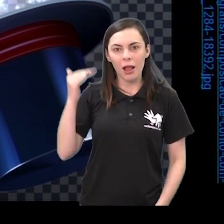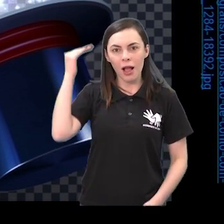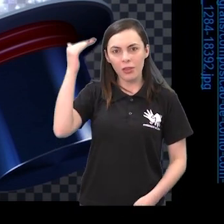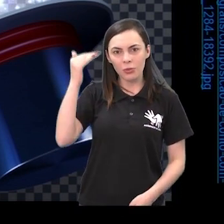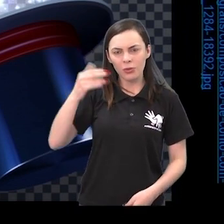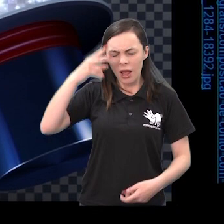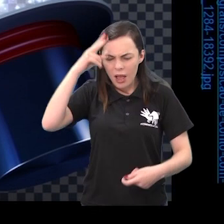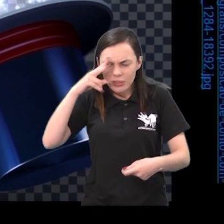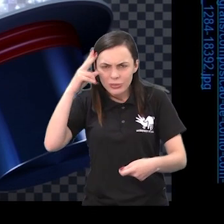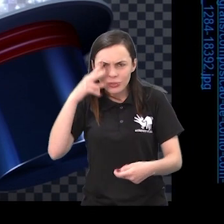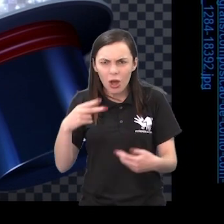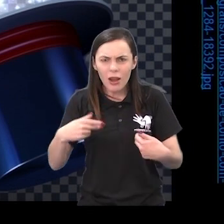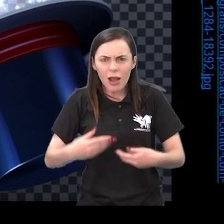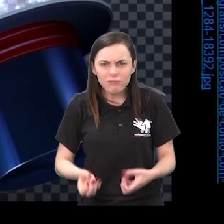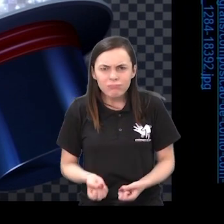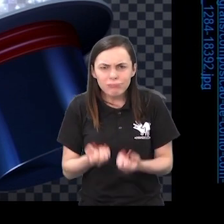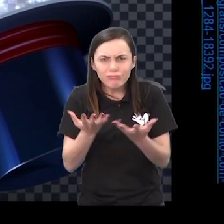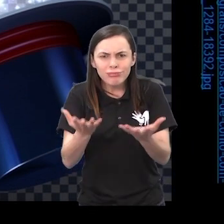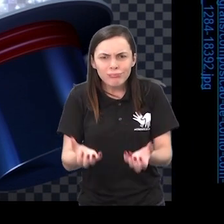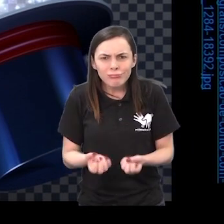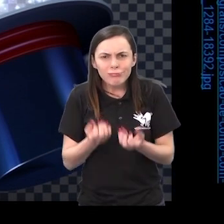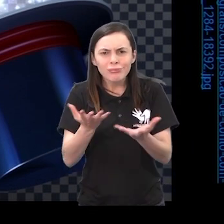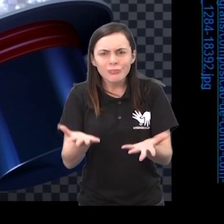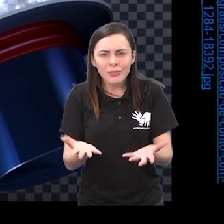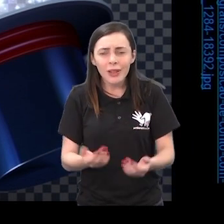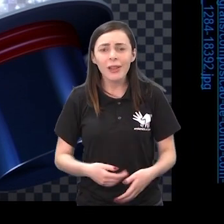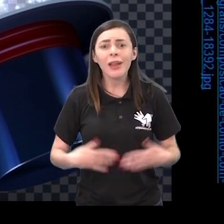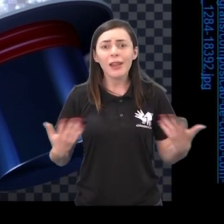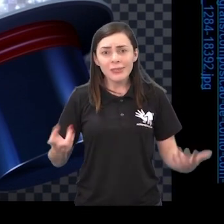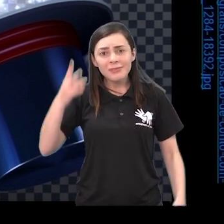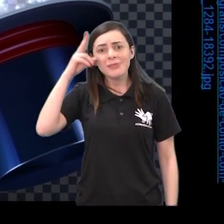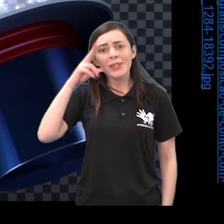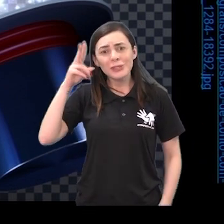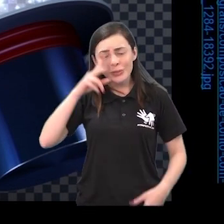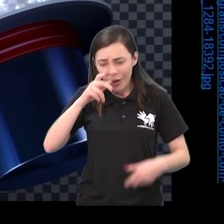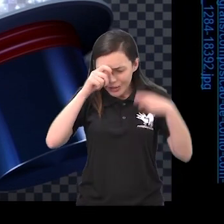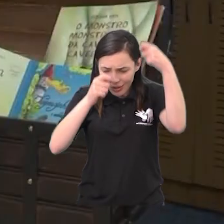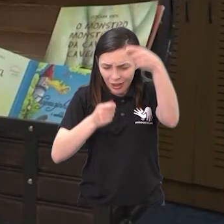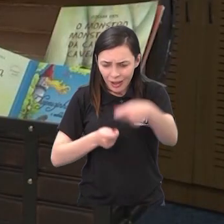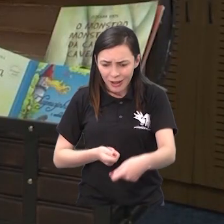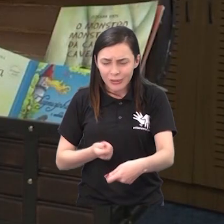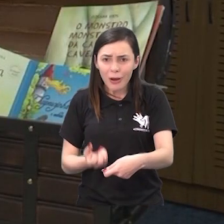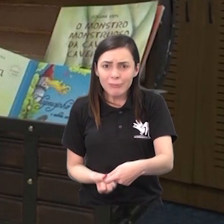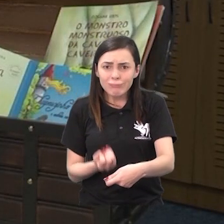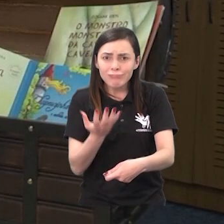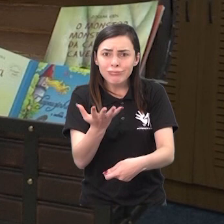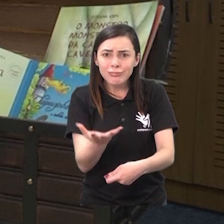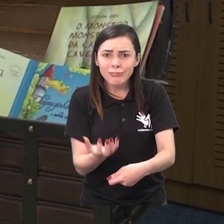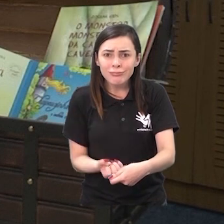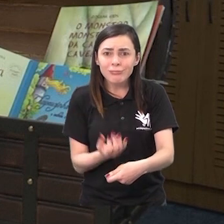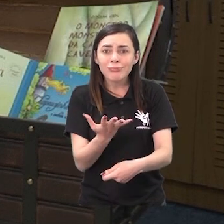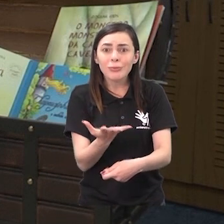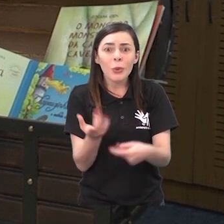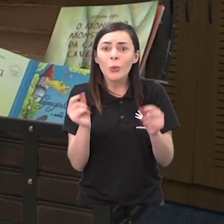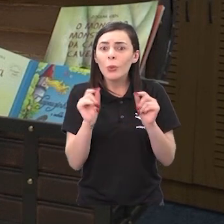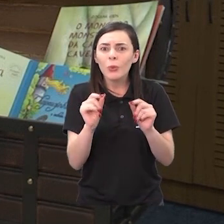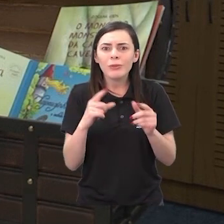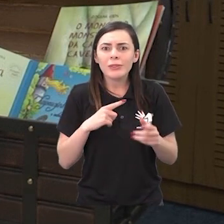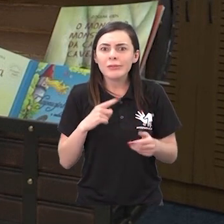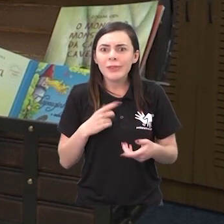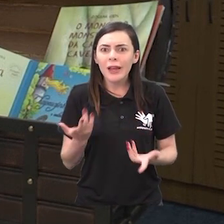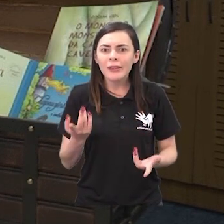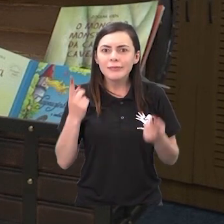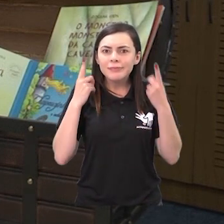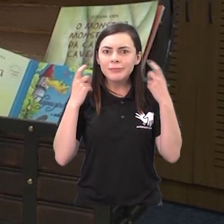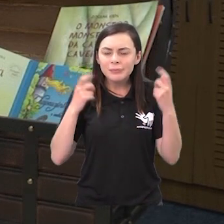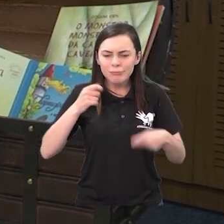Sai daí, dona história, vem pra fora da cartola. Então, sai daí, dona história, e vem pra fora da cartola. O que será que vai sair aqui